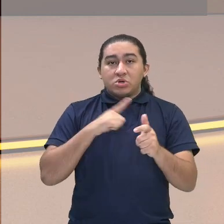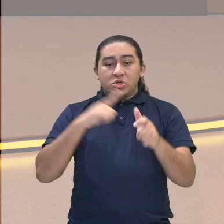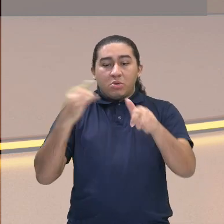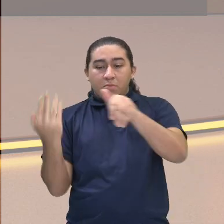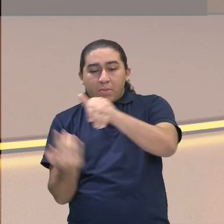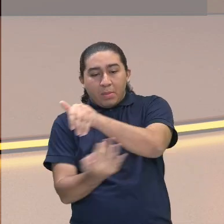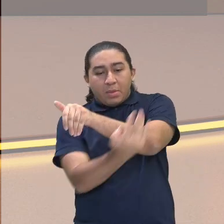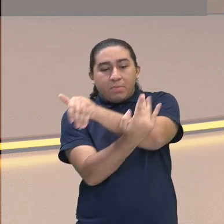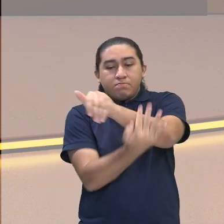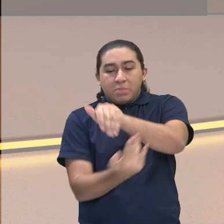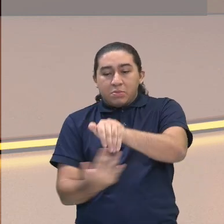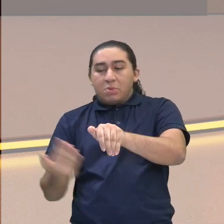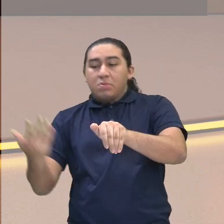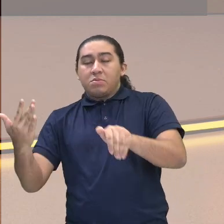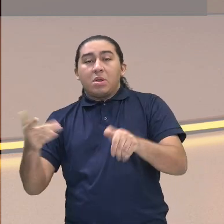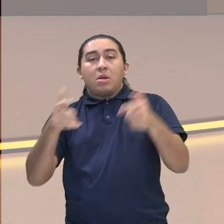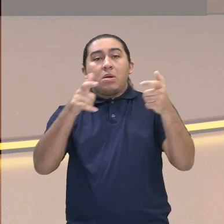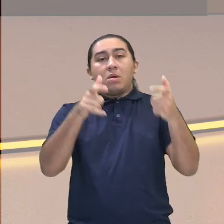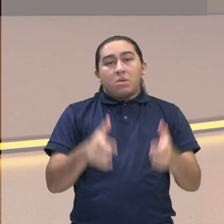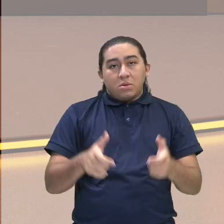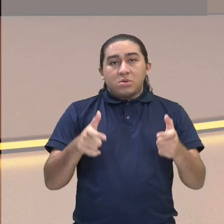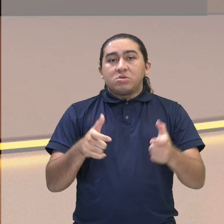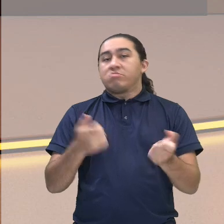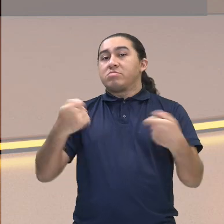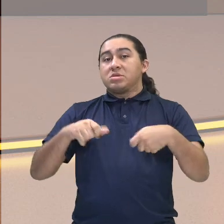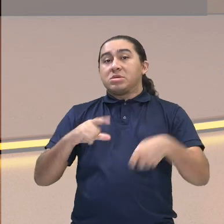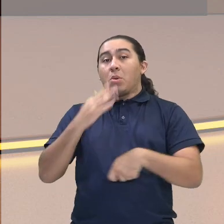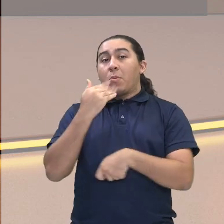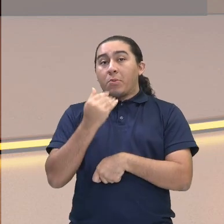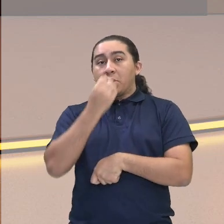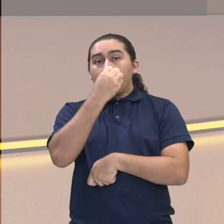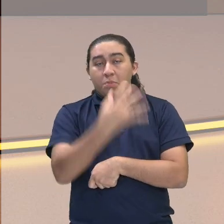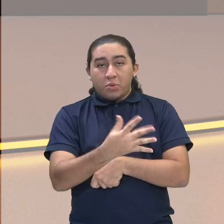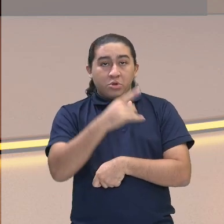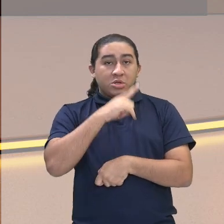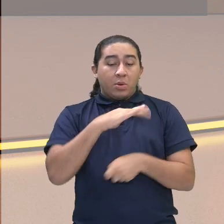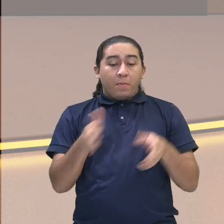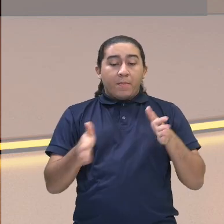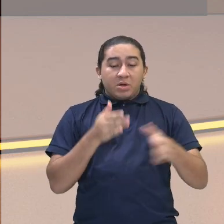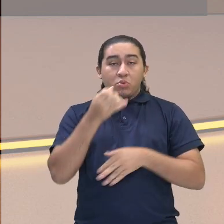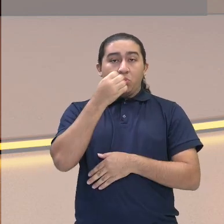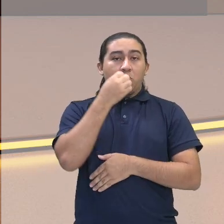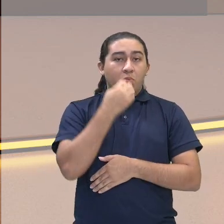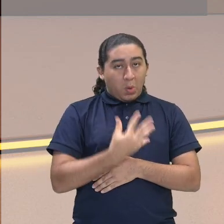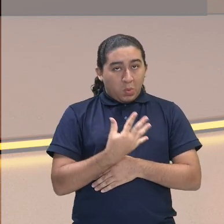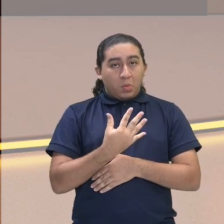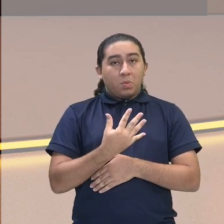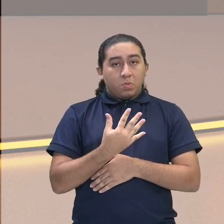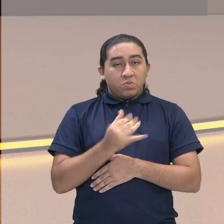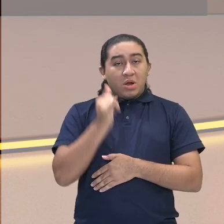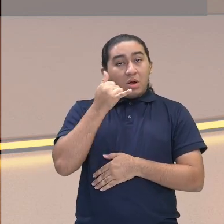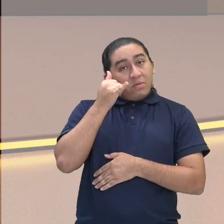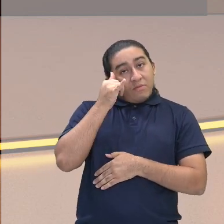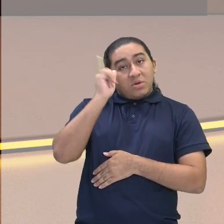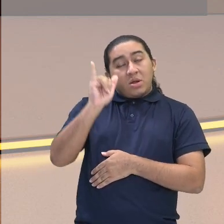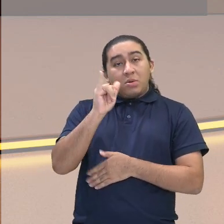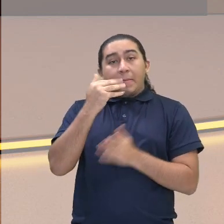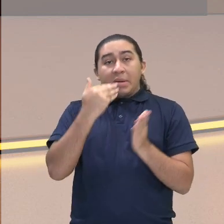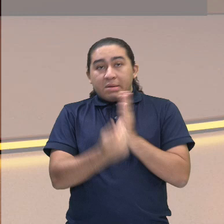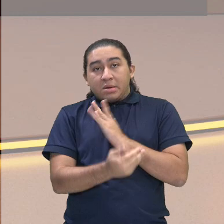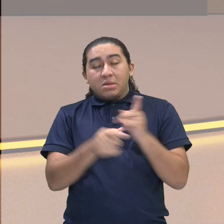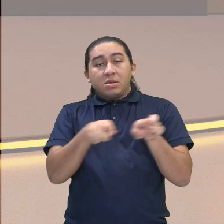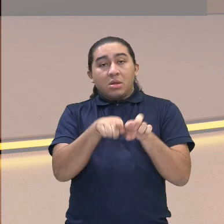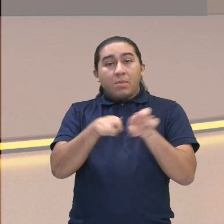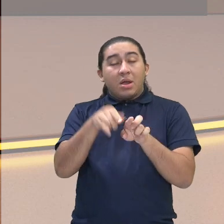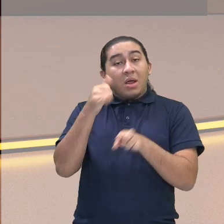no deserto, que necessitavam de ter um alimento que pudesse durar bastante tempo sem estragar, sem se